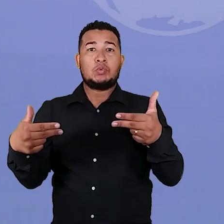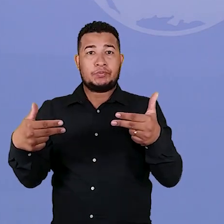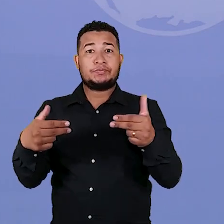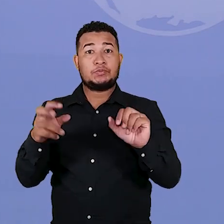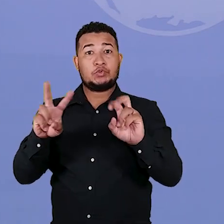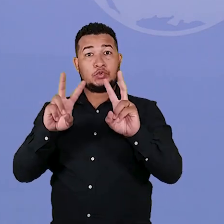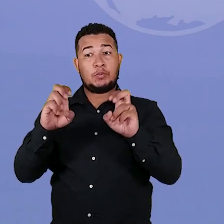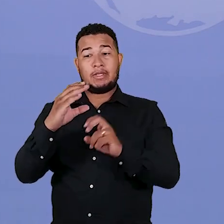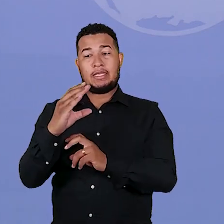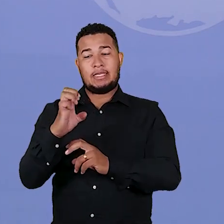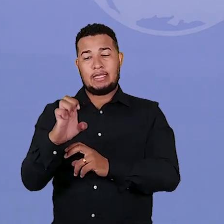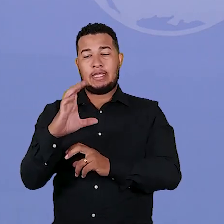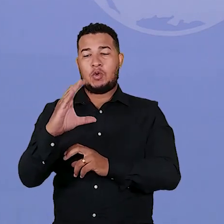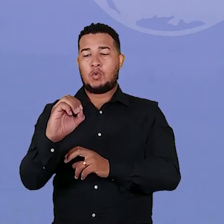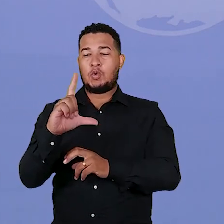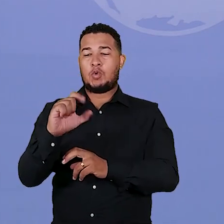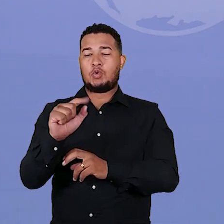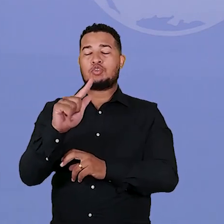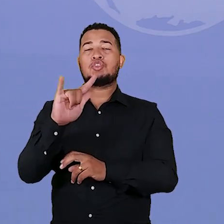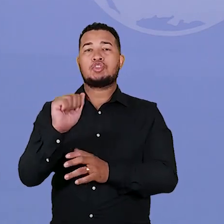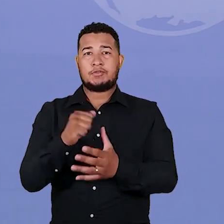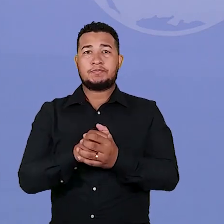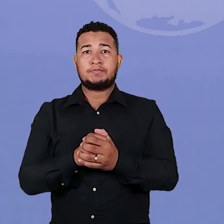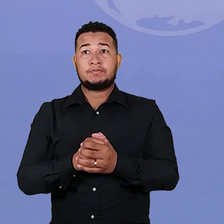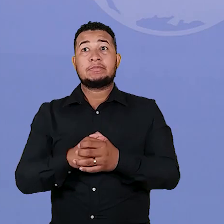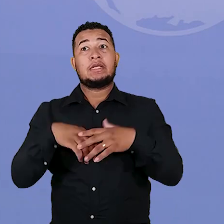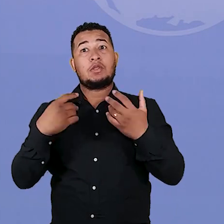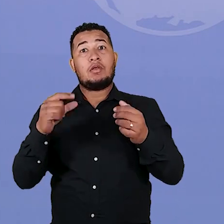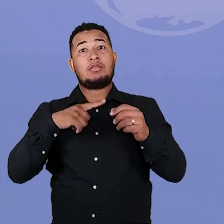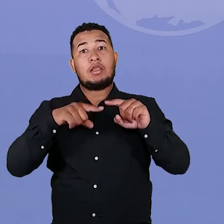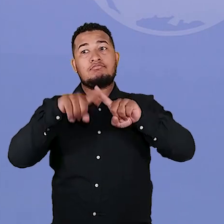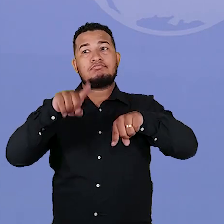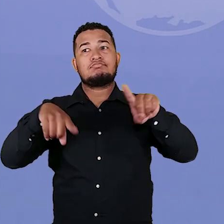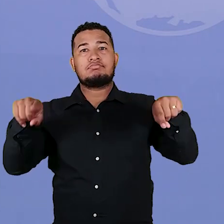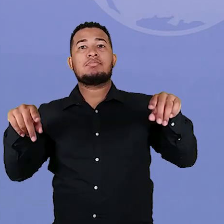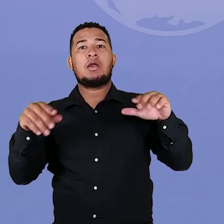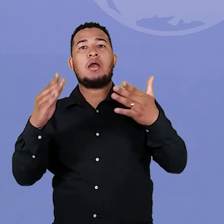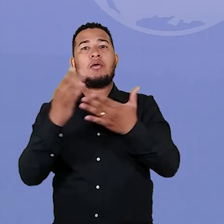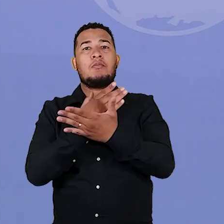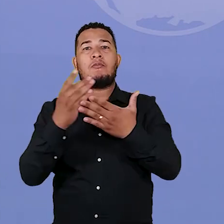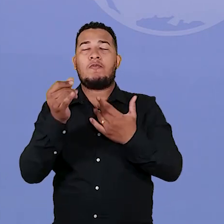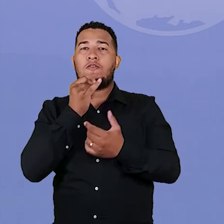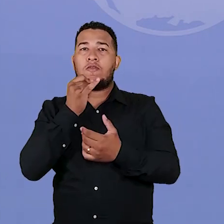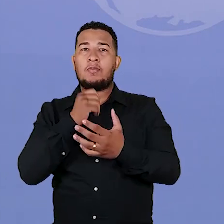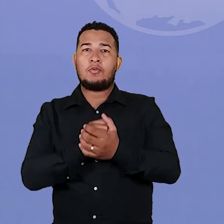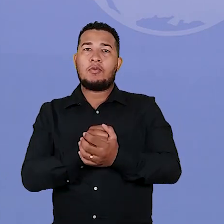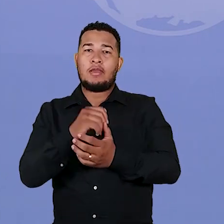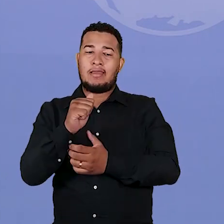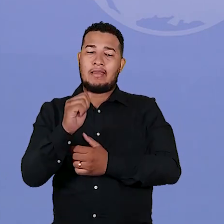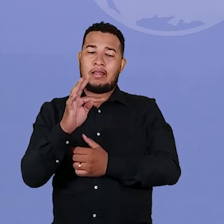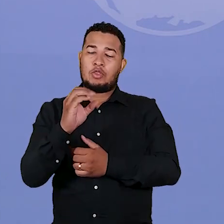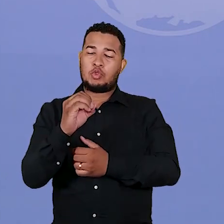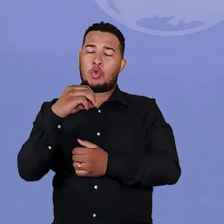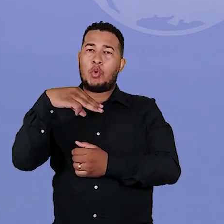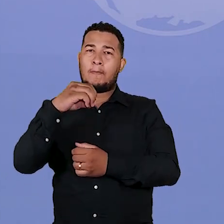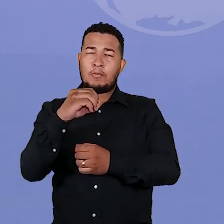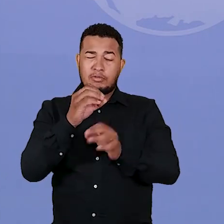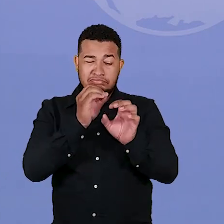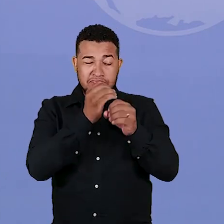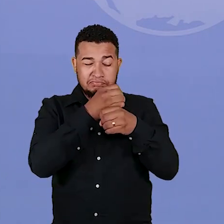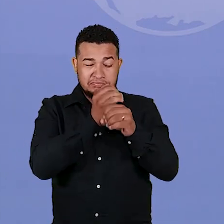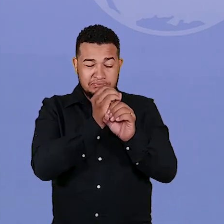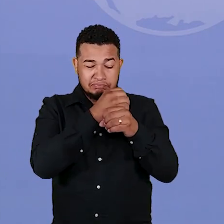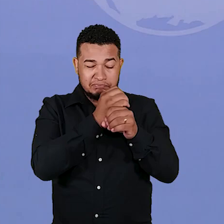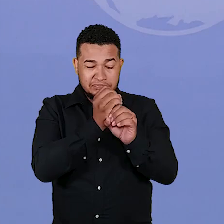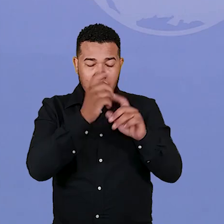a alguma coisa relacionada à ecologia. Então, tem níveis de organização, por exemplo, átomo, né?